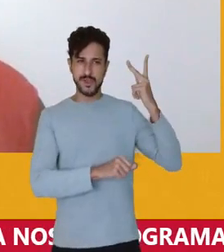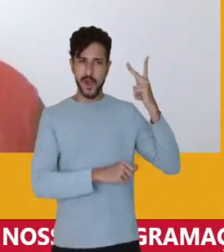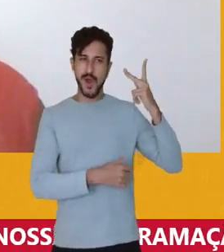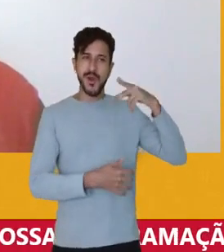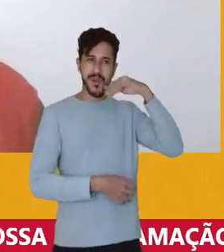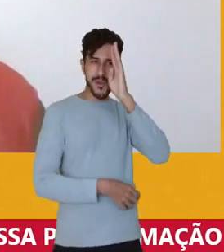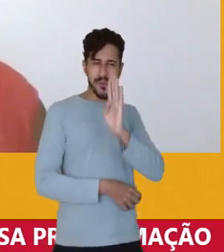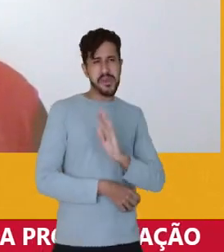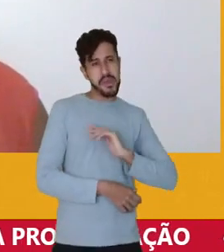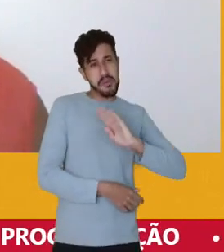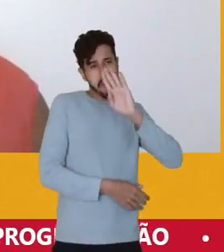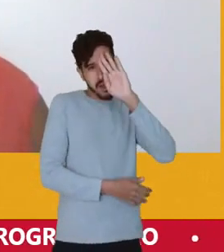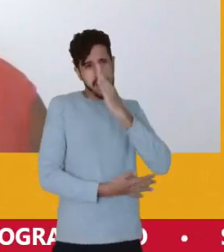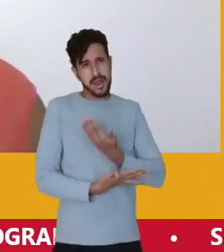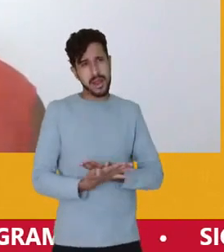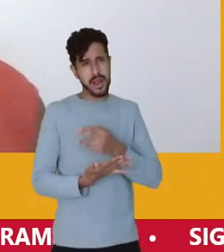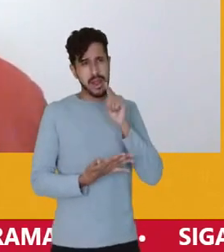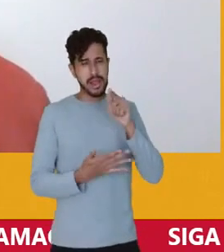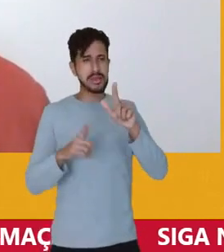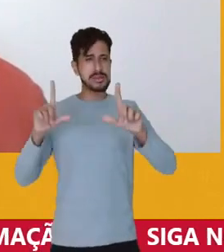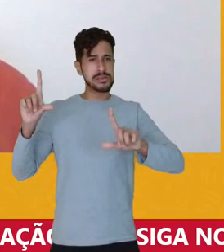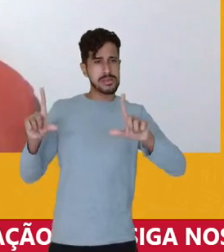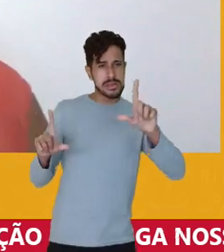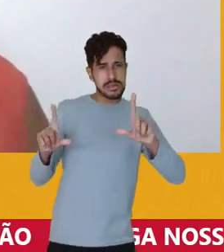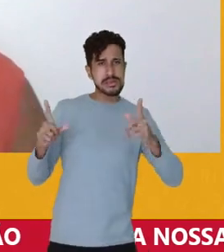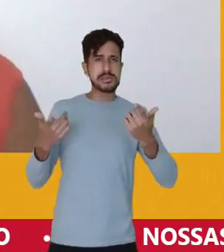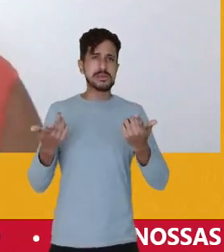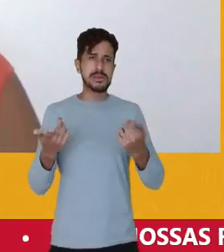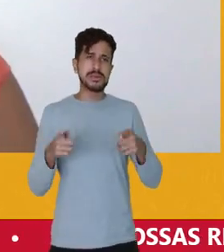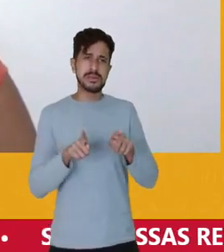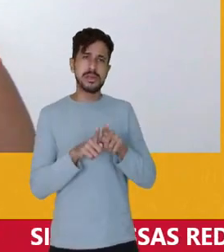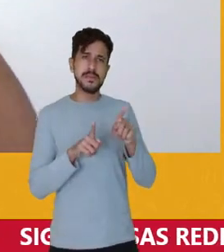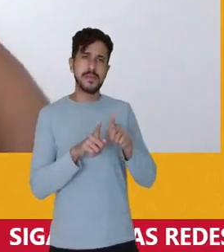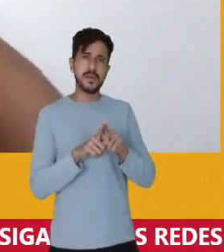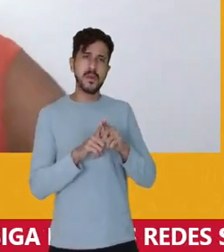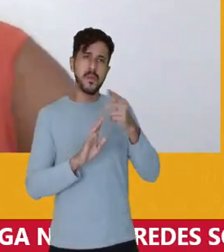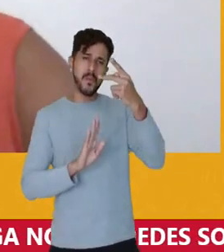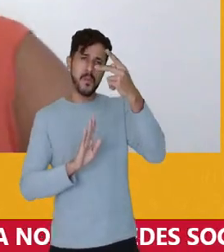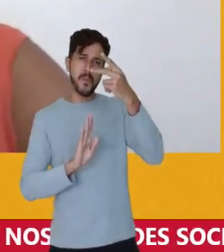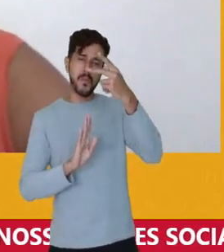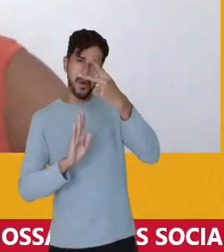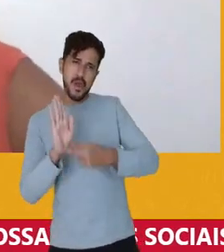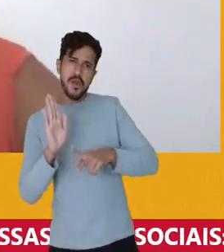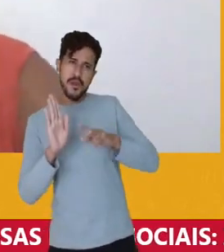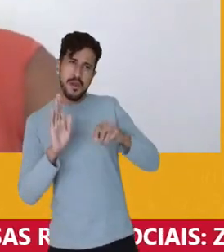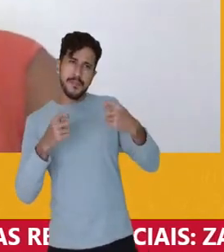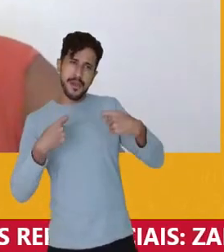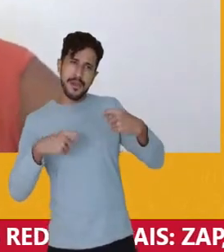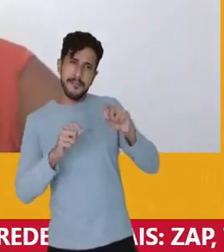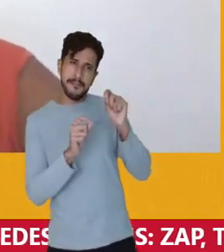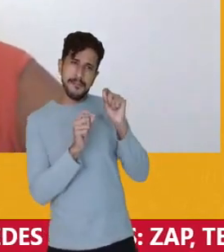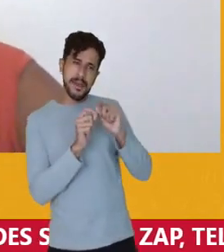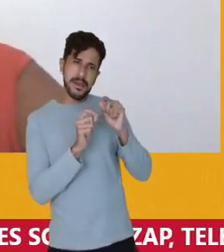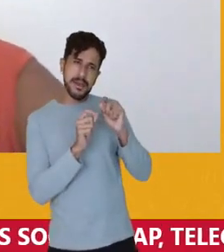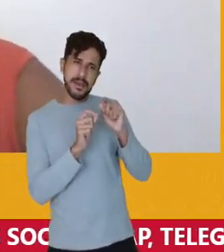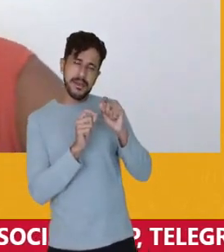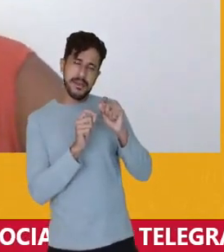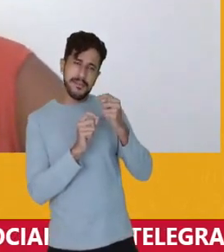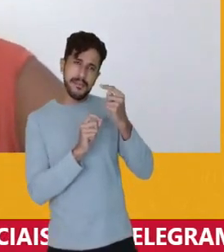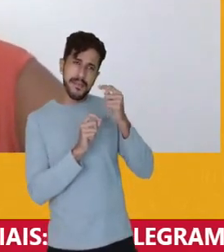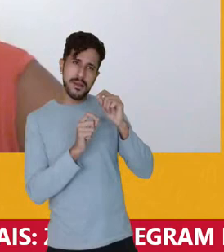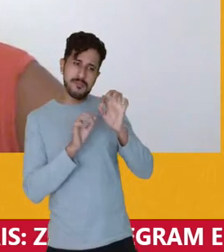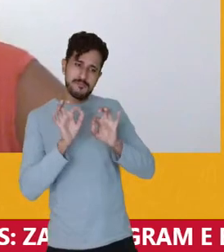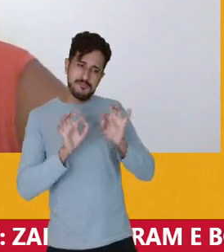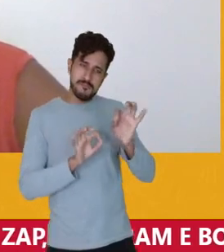Então, acredito que esse programa e a plataforma que será pensada e será implementada, que